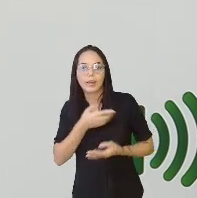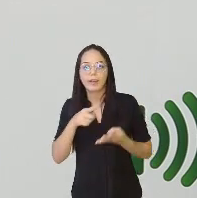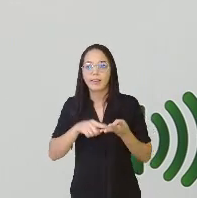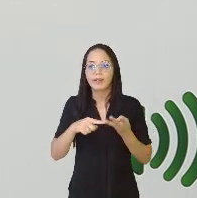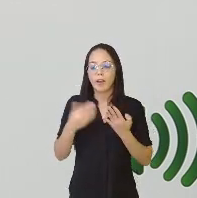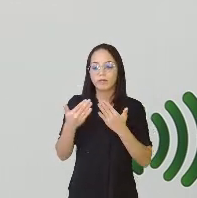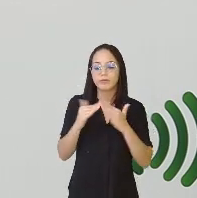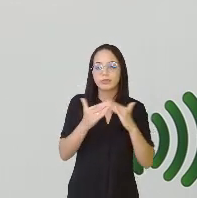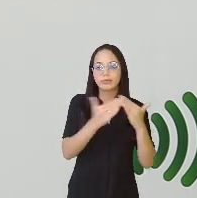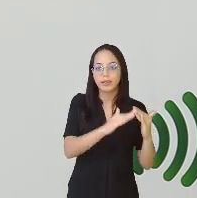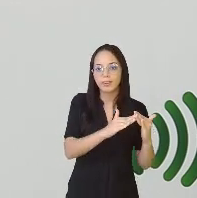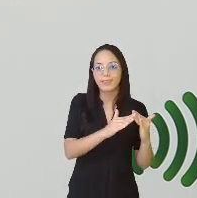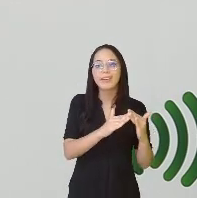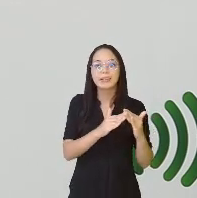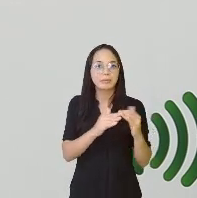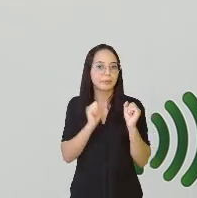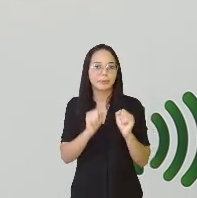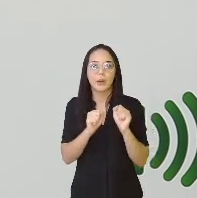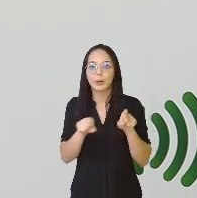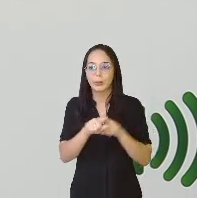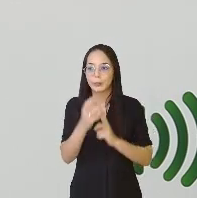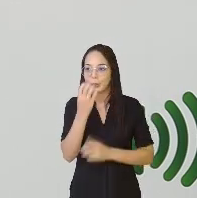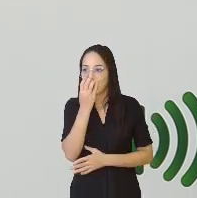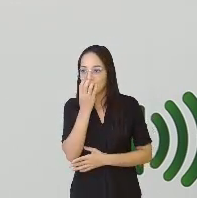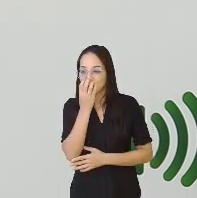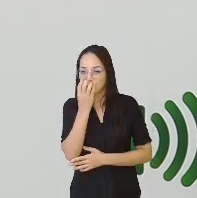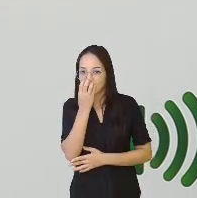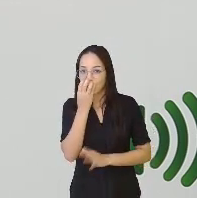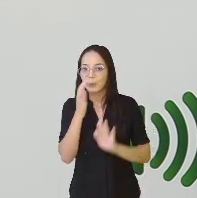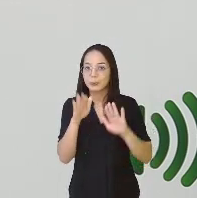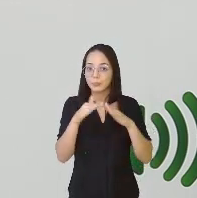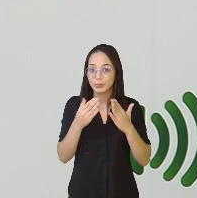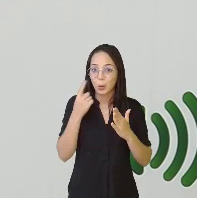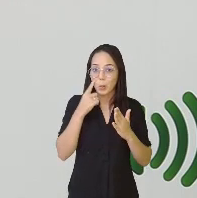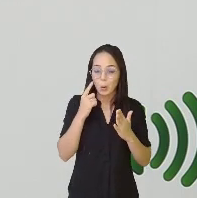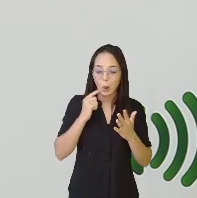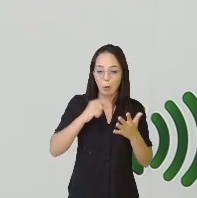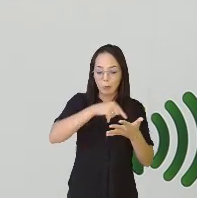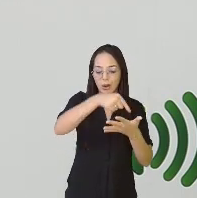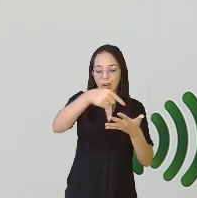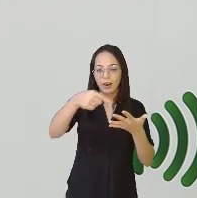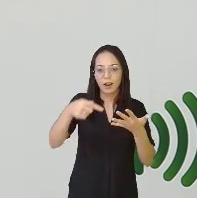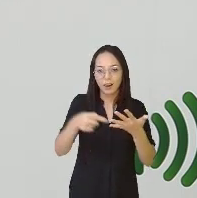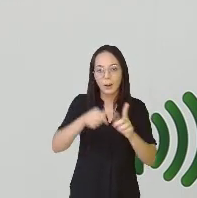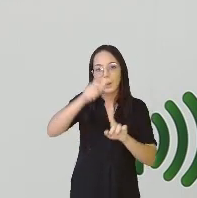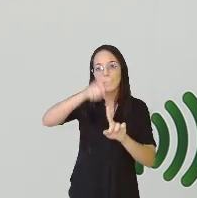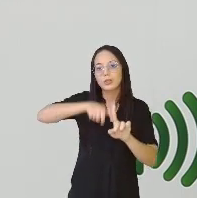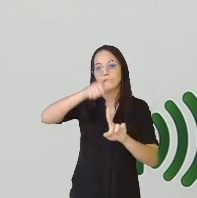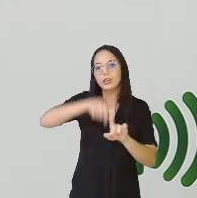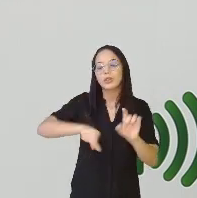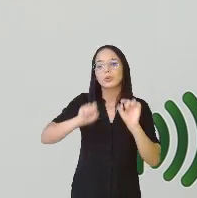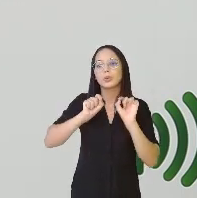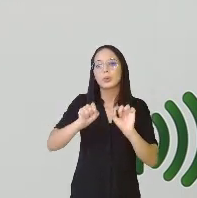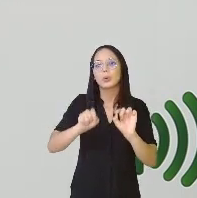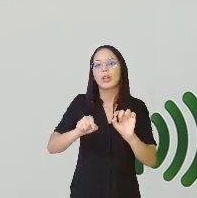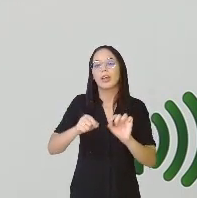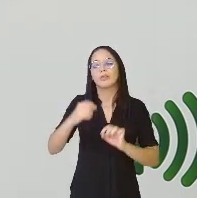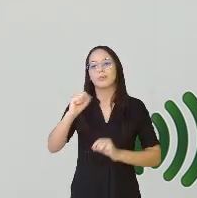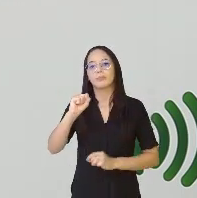uma vizinha, então ela pode ter um cachorrinho. Então esses outros personagens são os